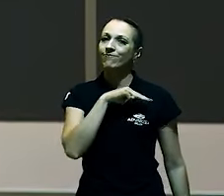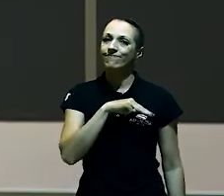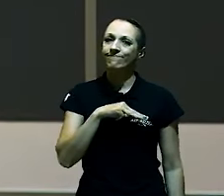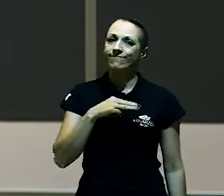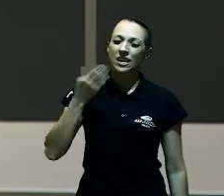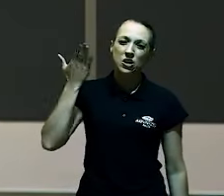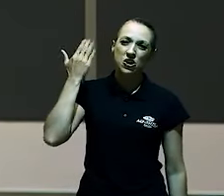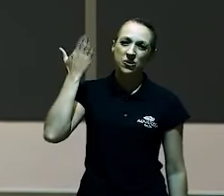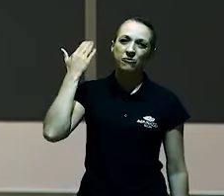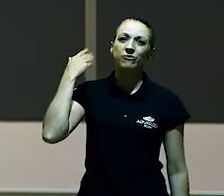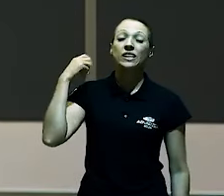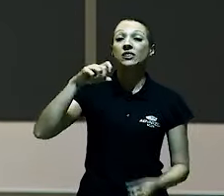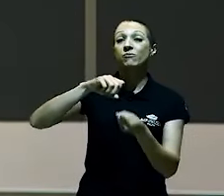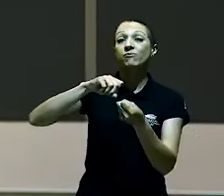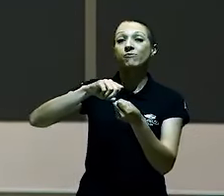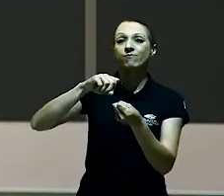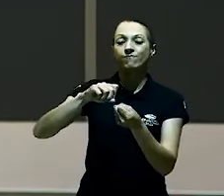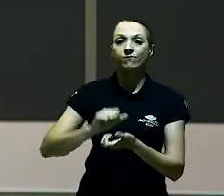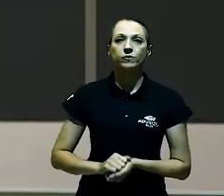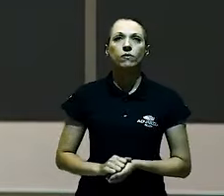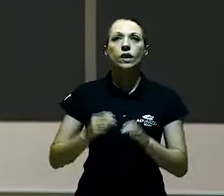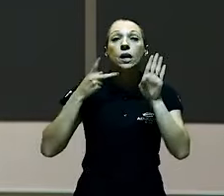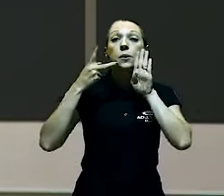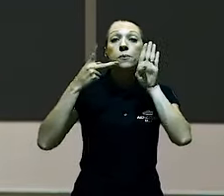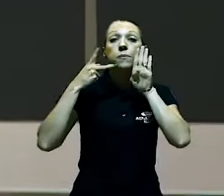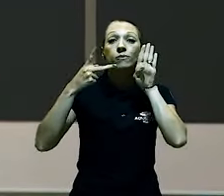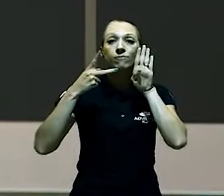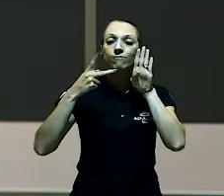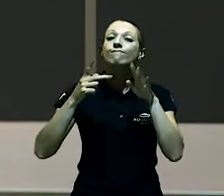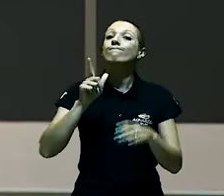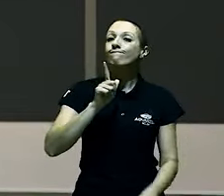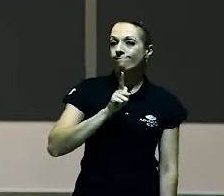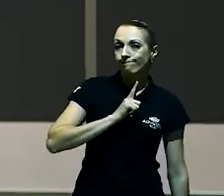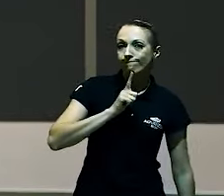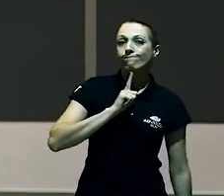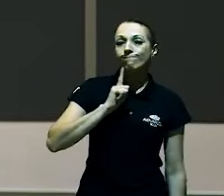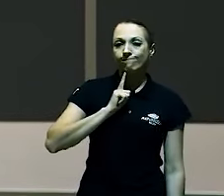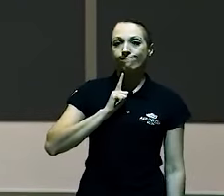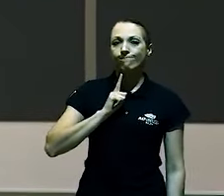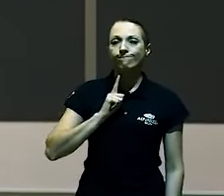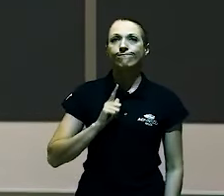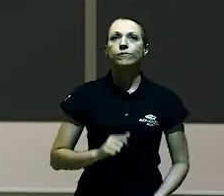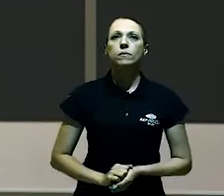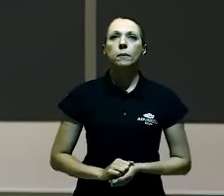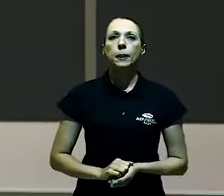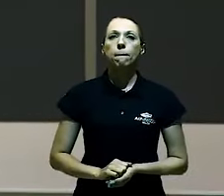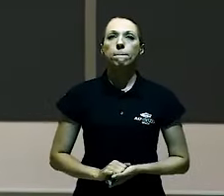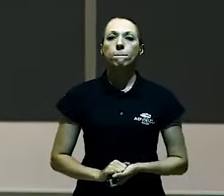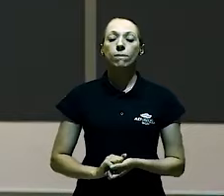Deus, um profeta que tinha total condições e estava em uma postura e estava em